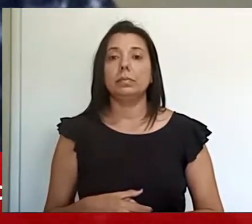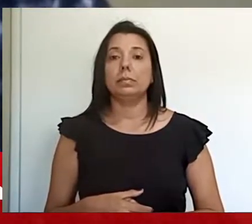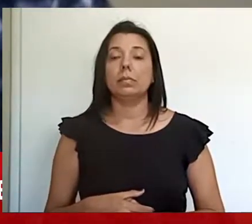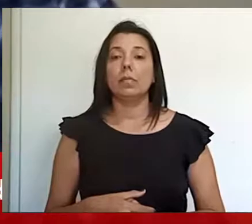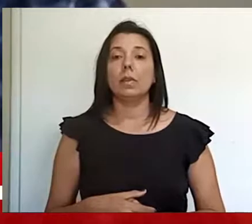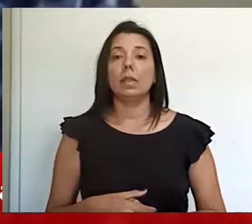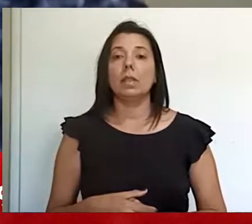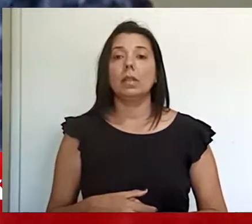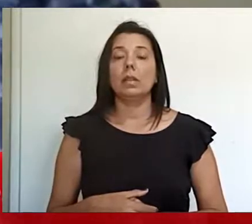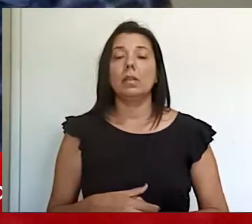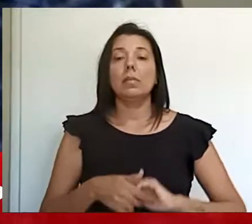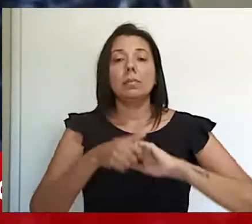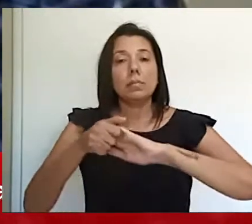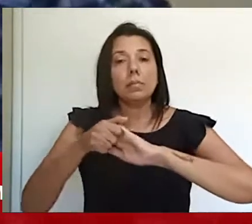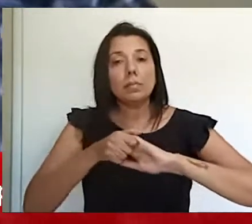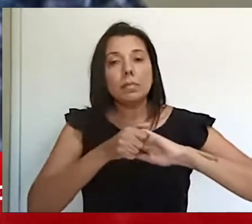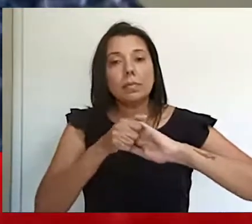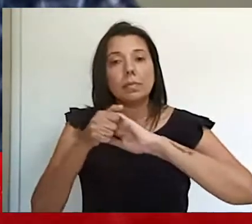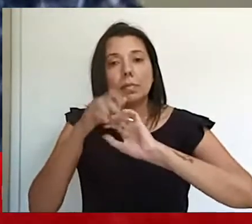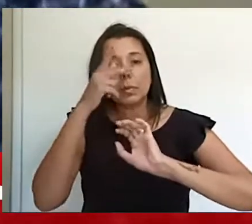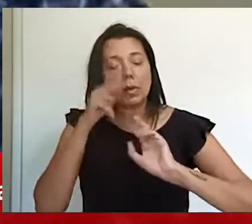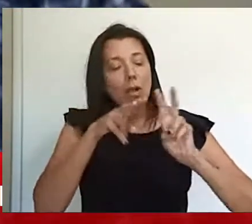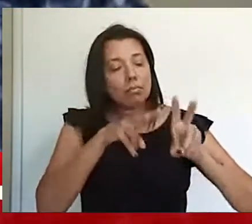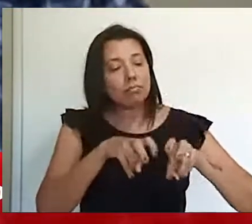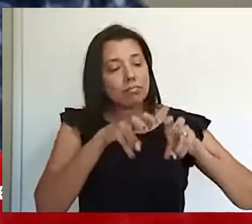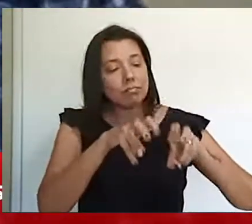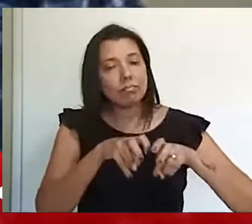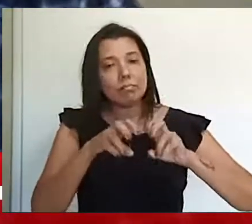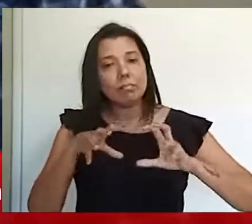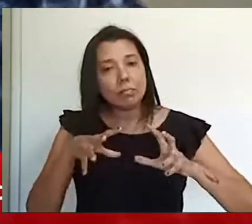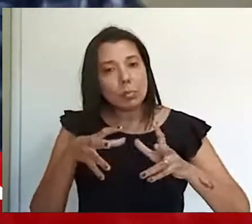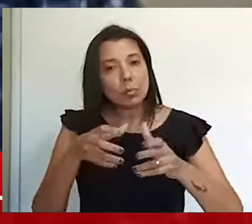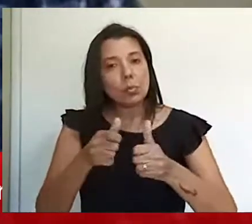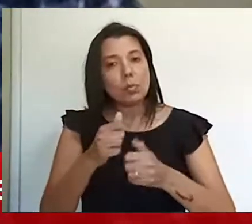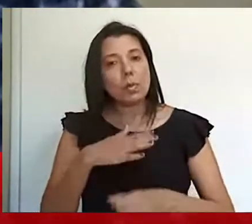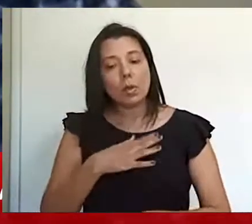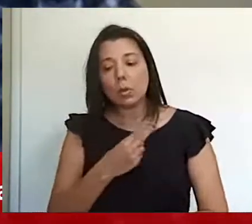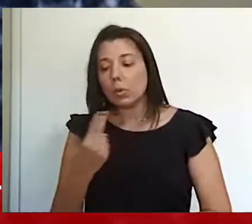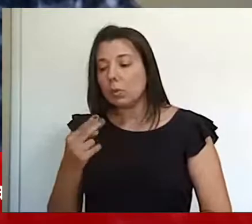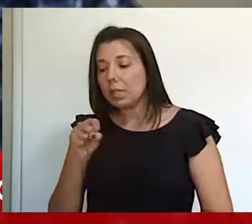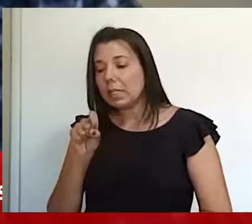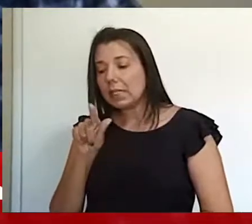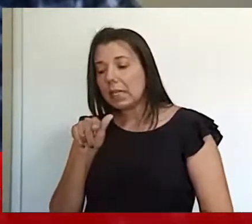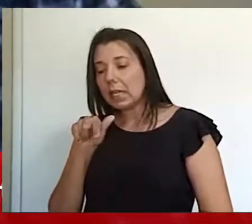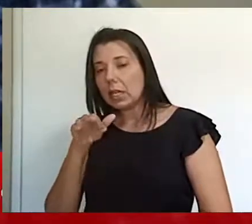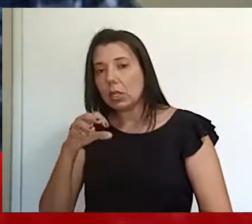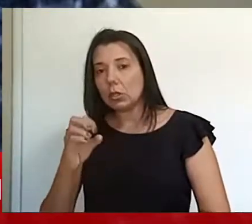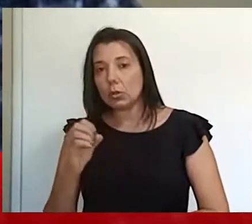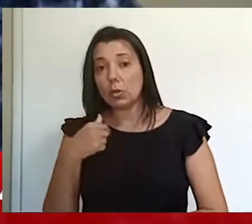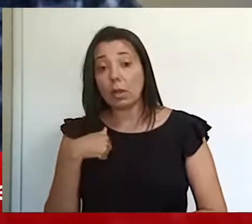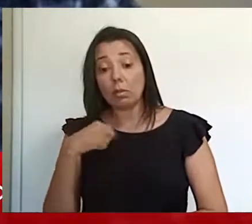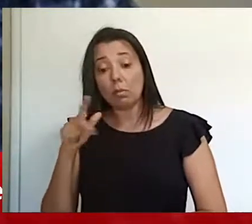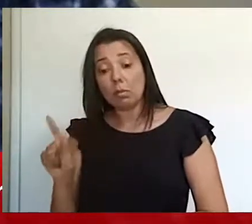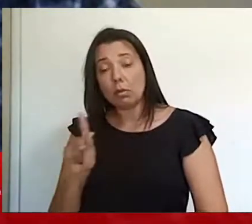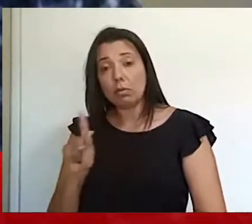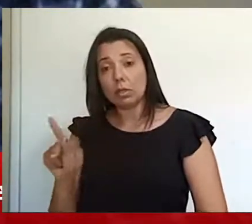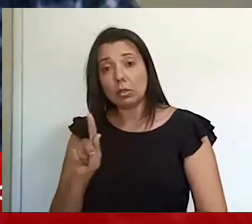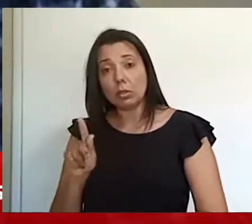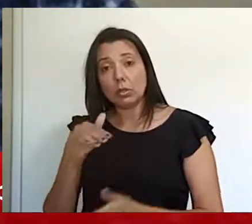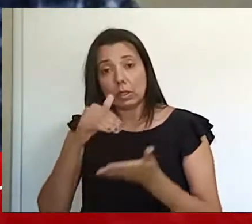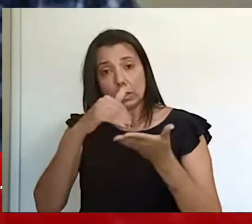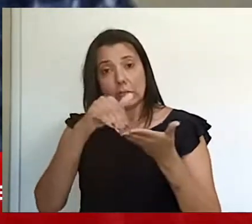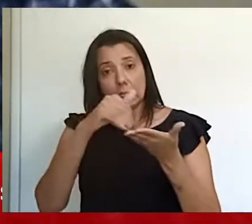Saudações camponesas a todas e todos. Meu nome é Sérgio Luiz Teixeira, sou professor da Secretaria de Educação